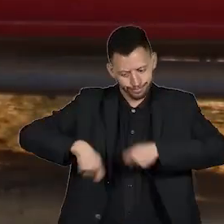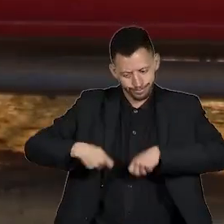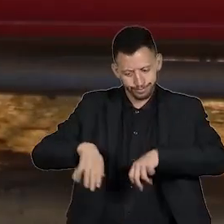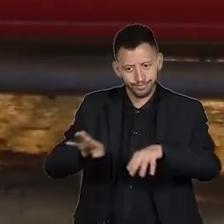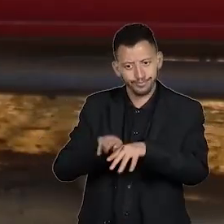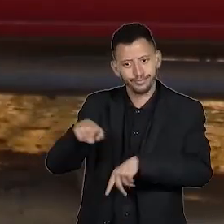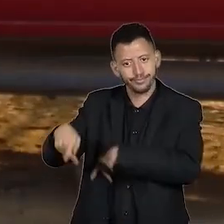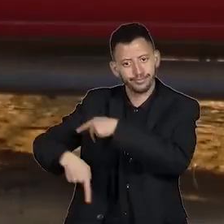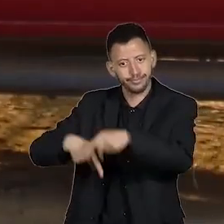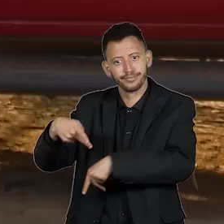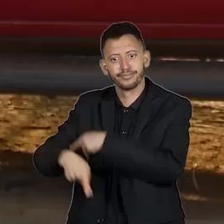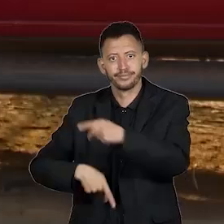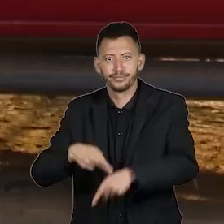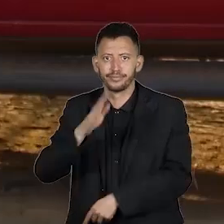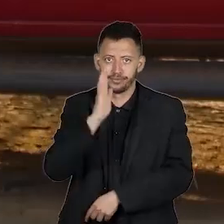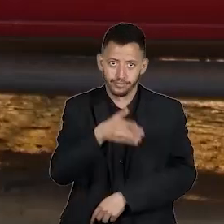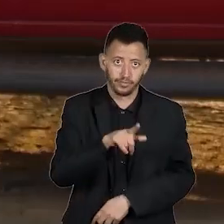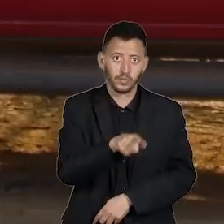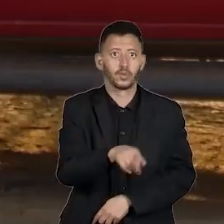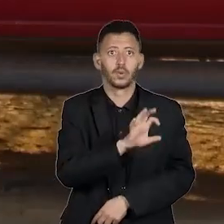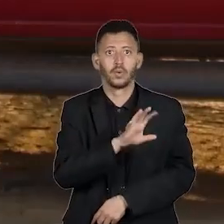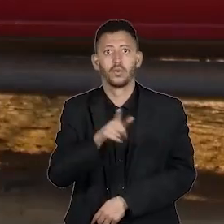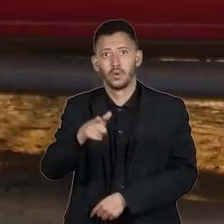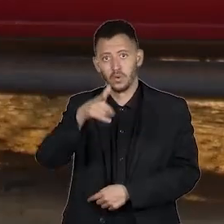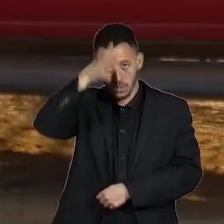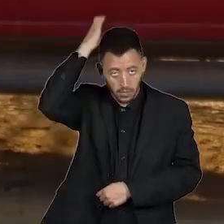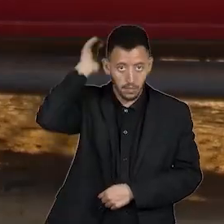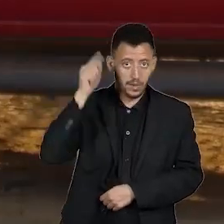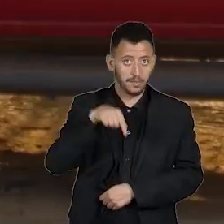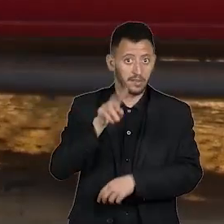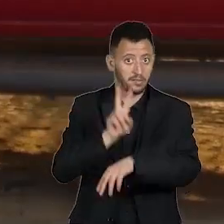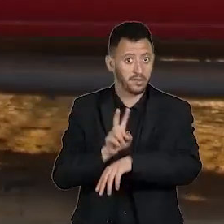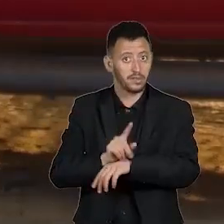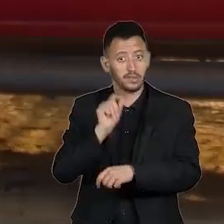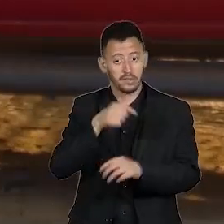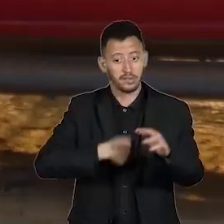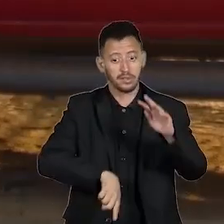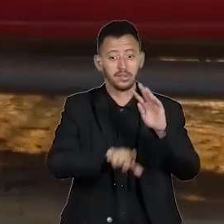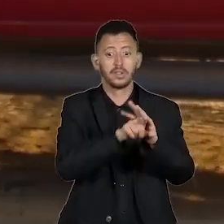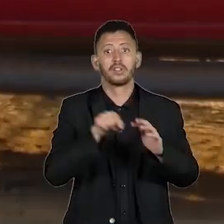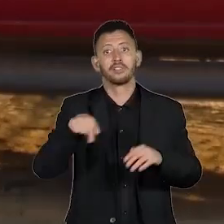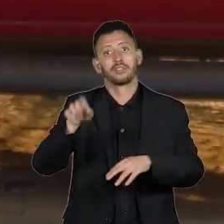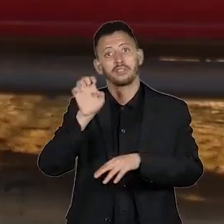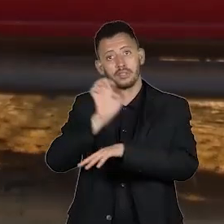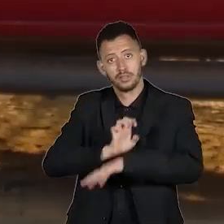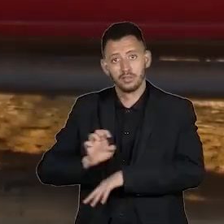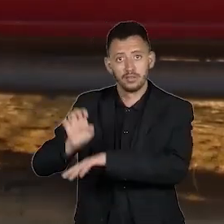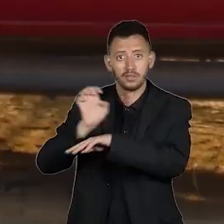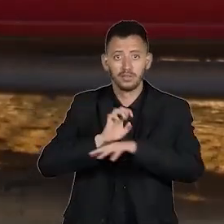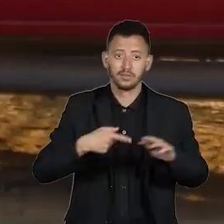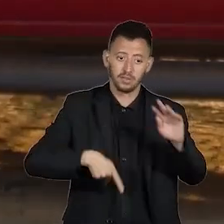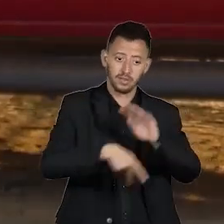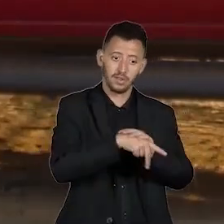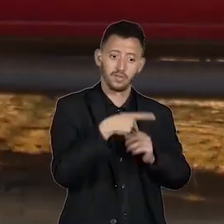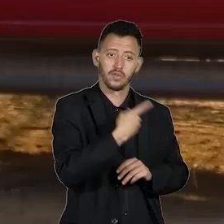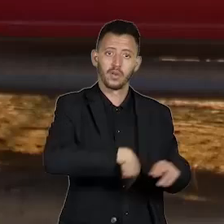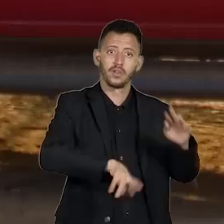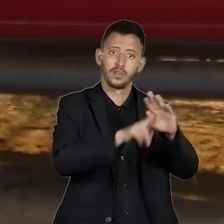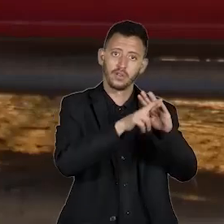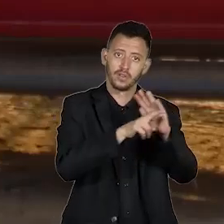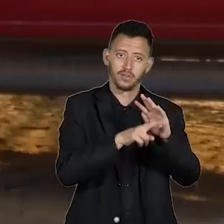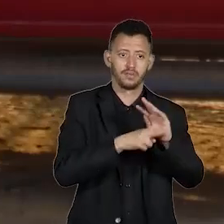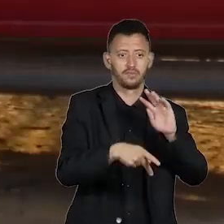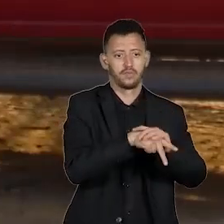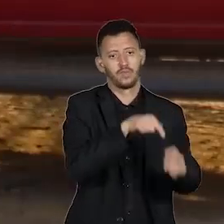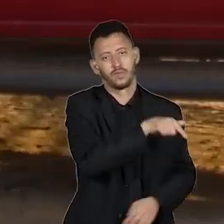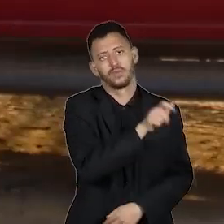às necessidades da população. Já o bombeiro civil obedece às legislações estaduais e possui suas